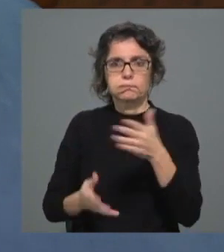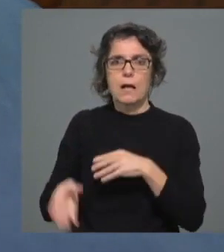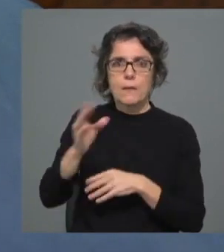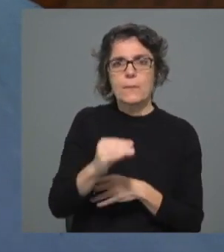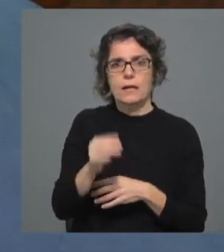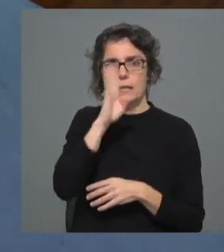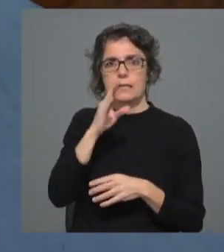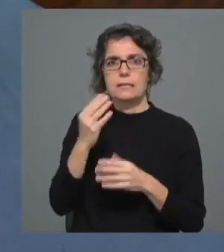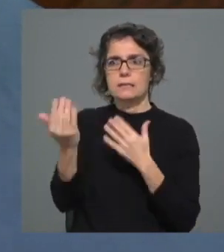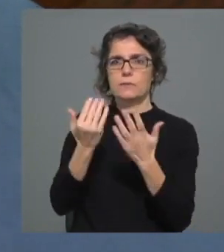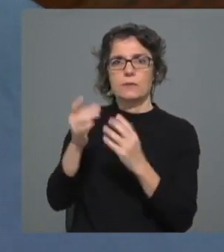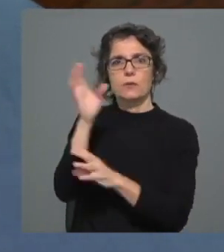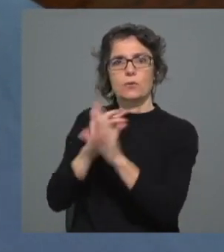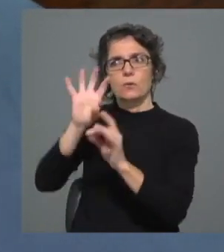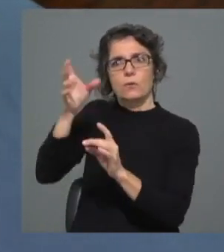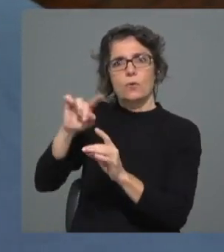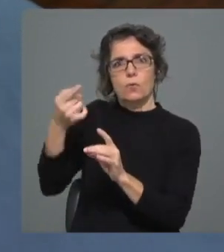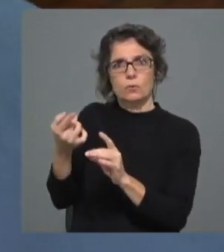sentido daquela riqueza que é criada